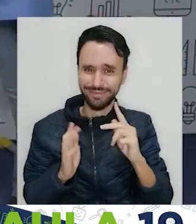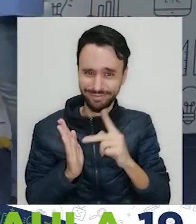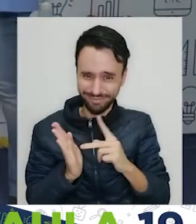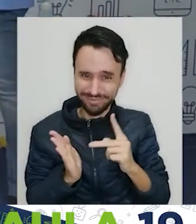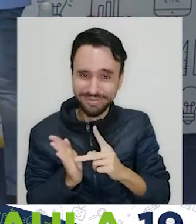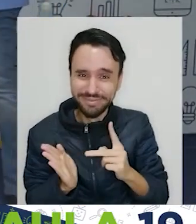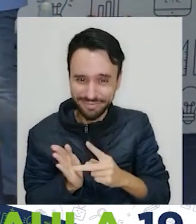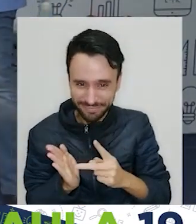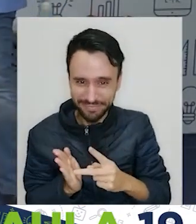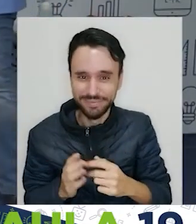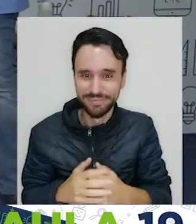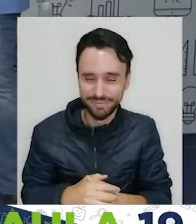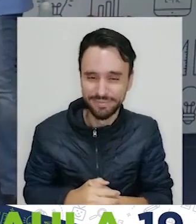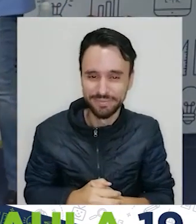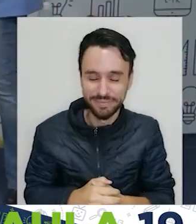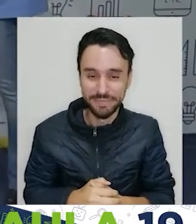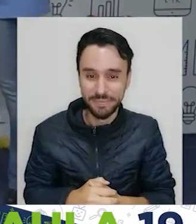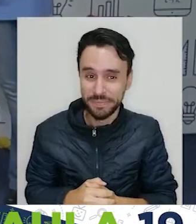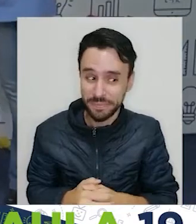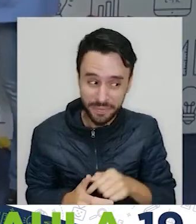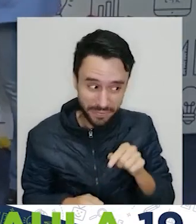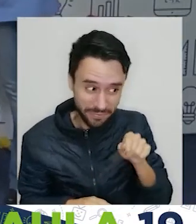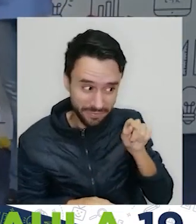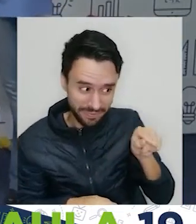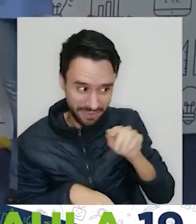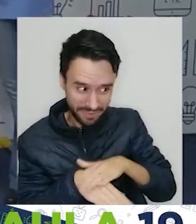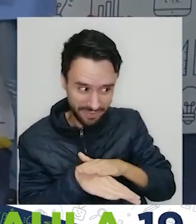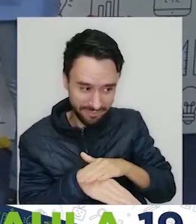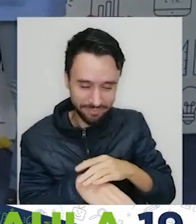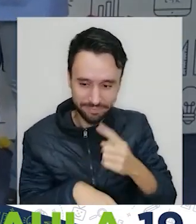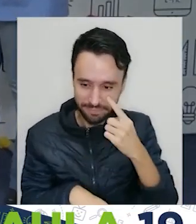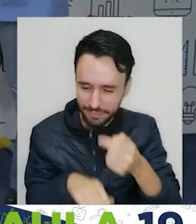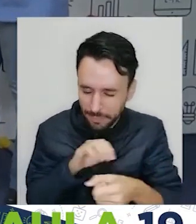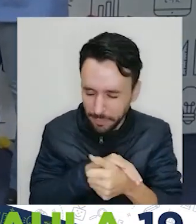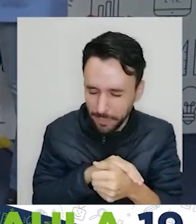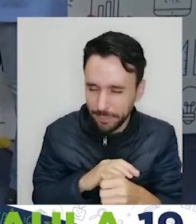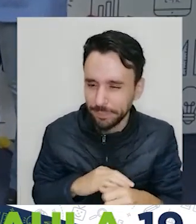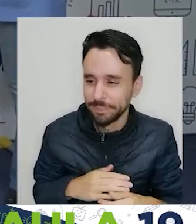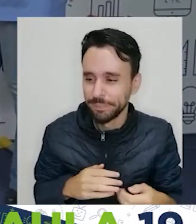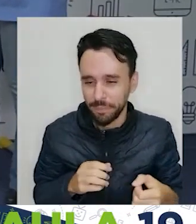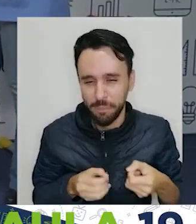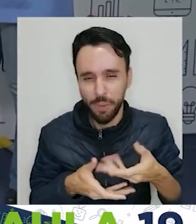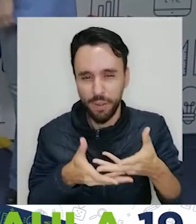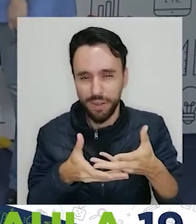três. Sua vez. Vamos lá, tartaruga, hein? Quero ver.